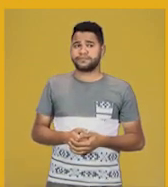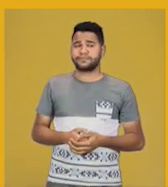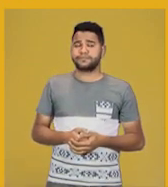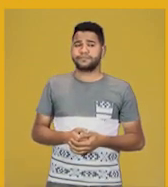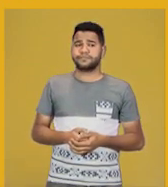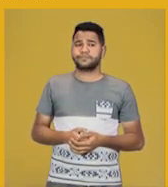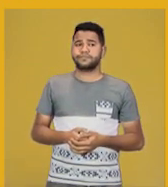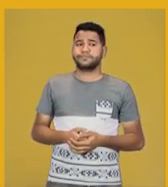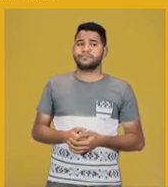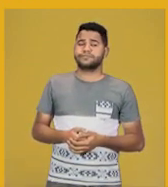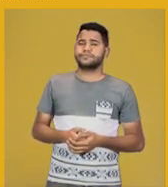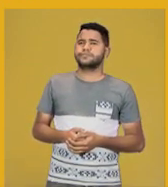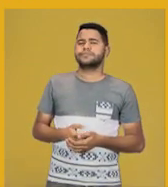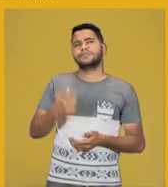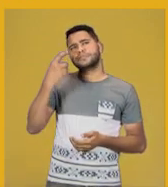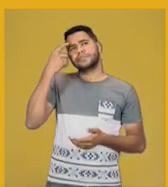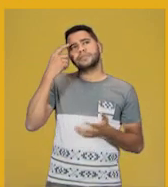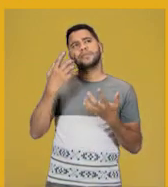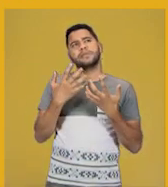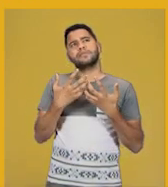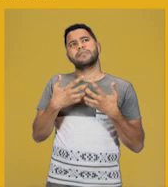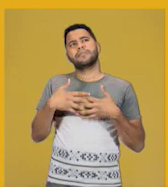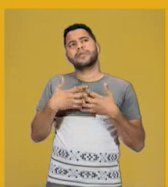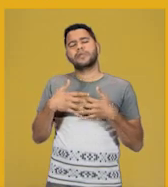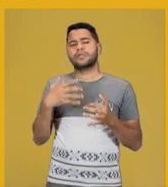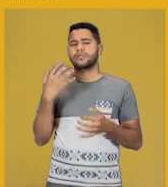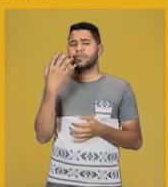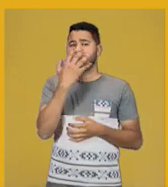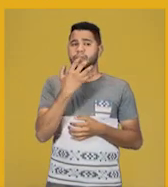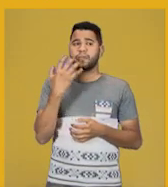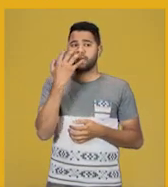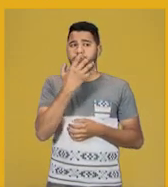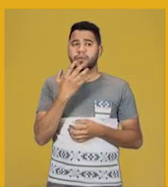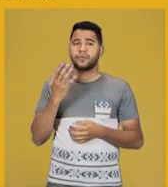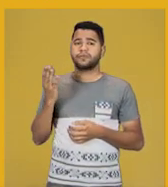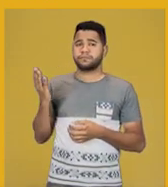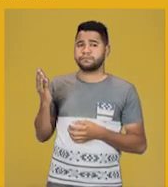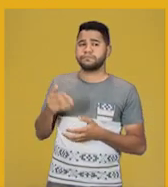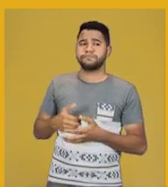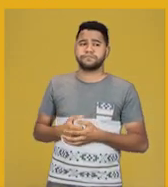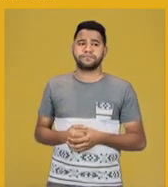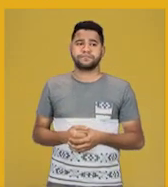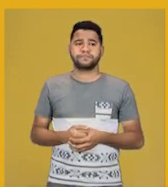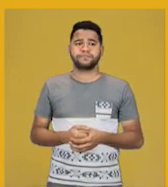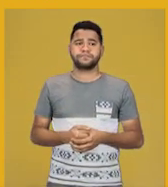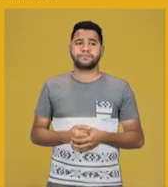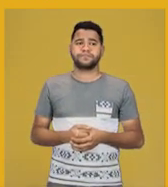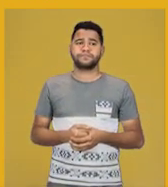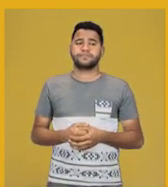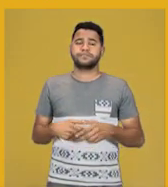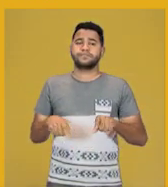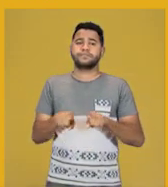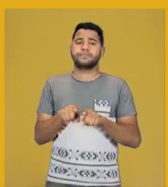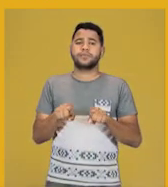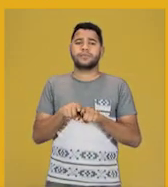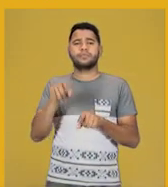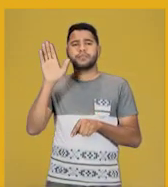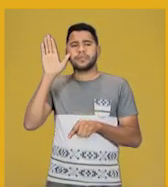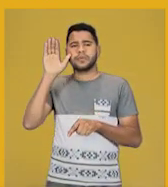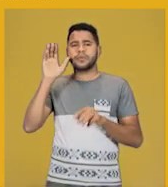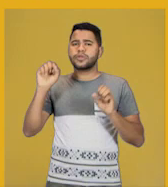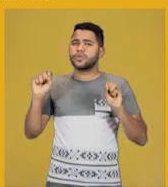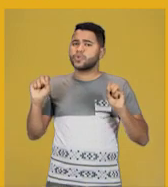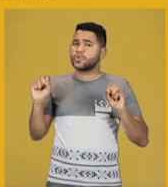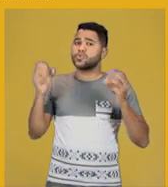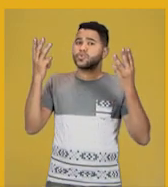music vamos pensar em termos musicais watch International music Concert Sá um shows